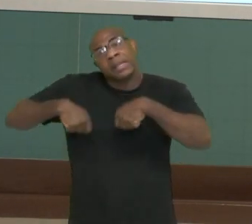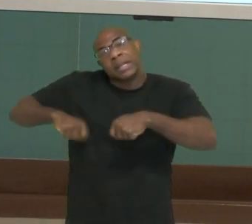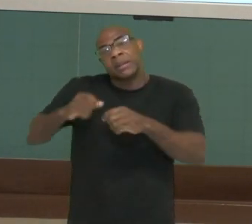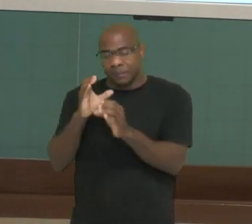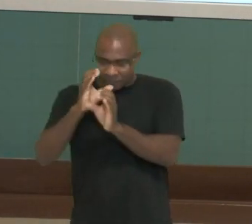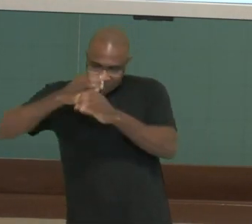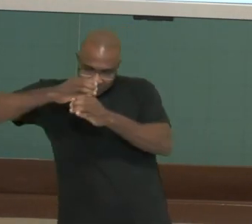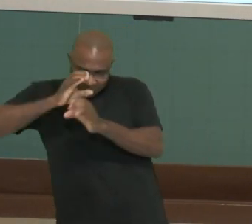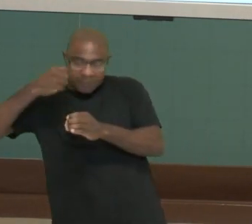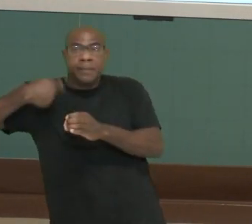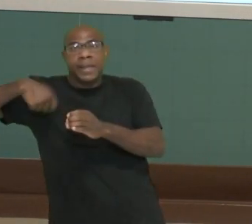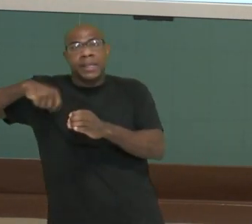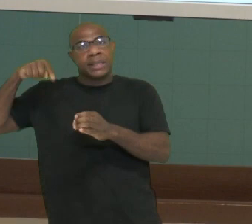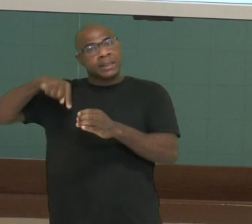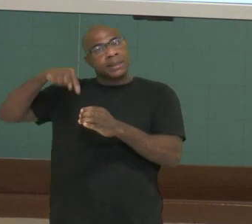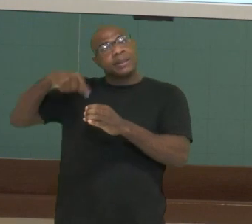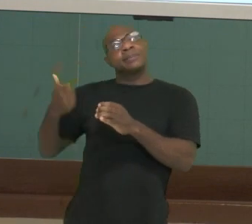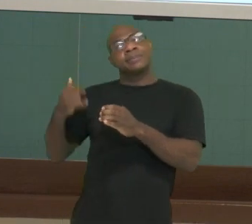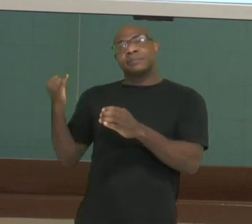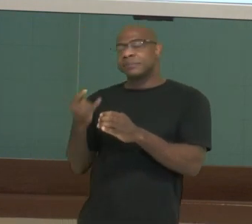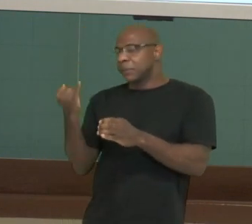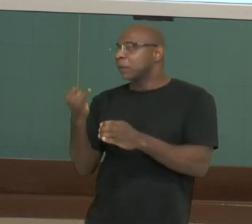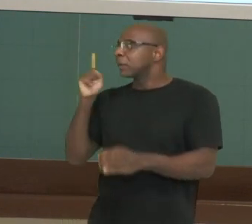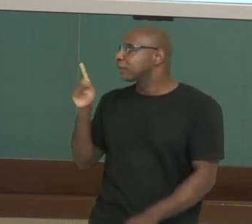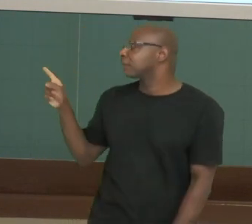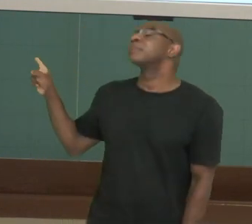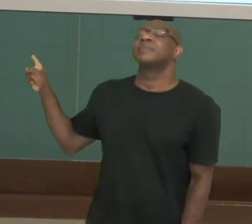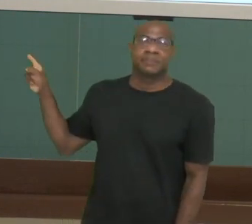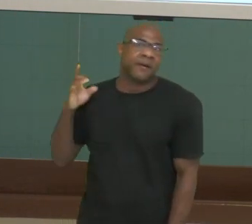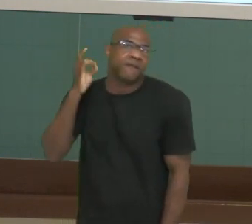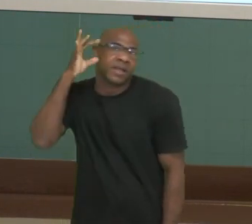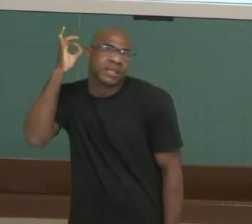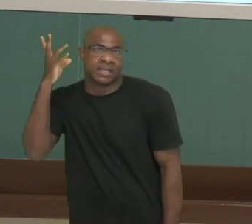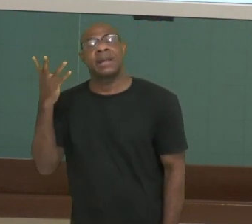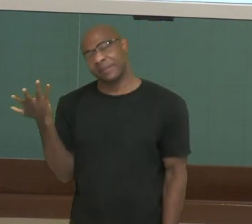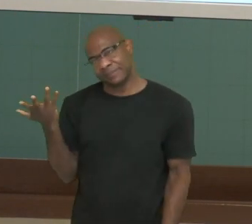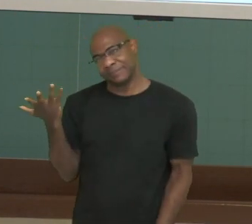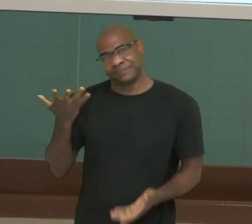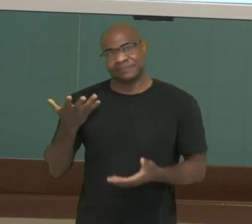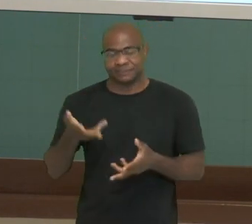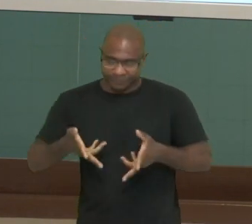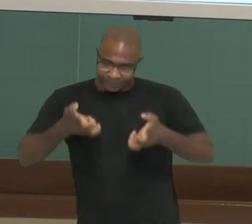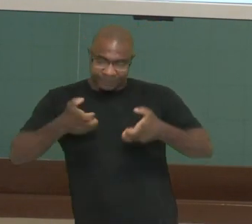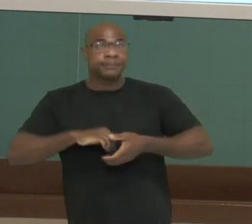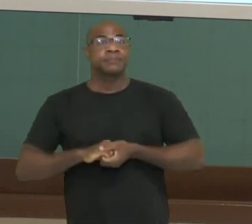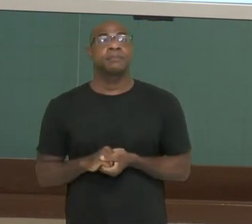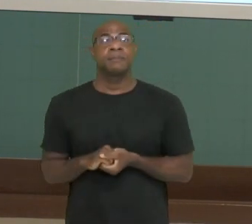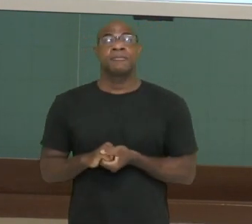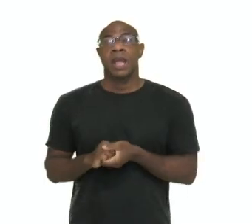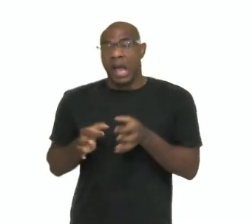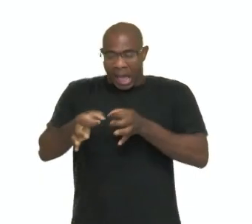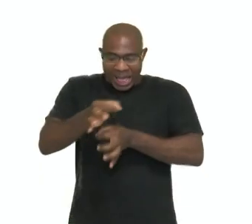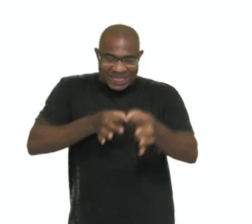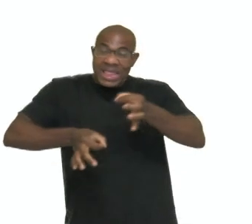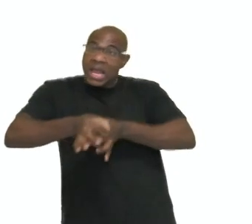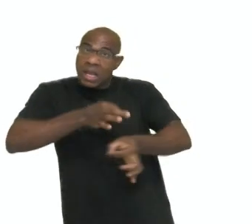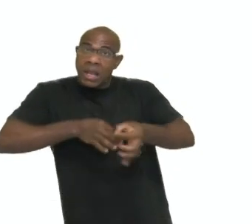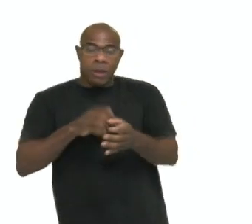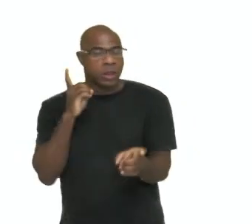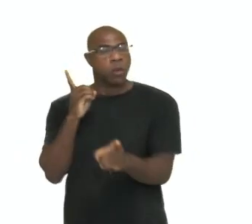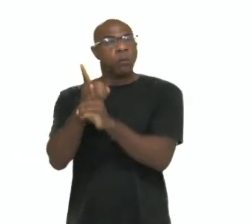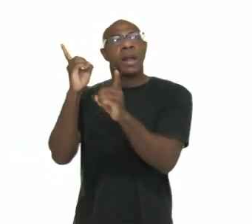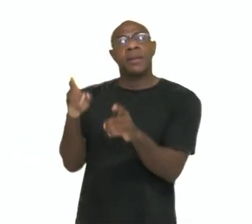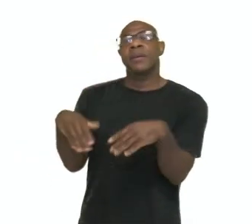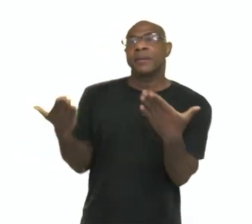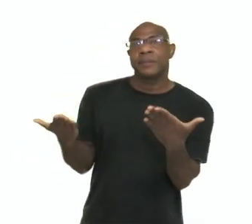deste aparelho aqui, desses microscópios, para poder facilitar a nossa vida. As células foram